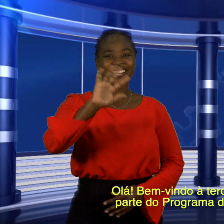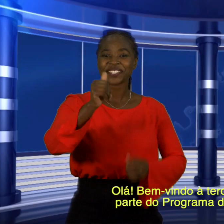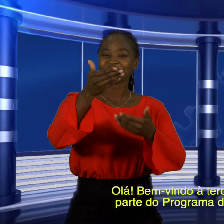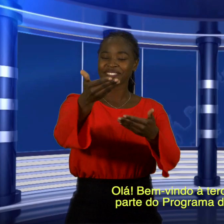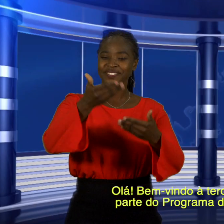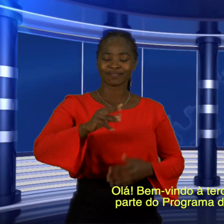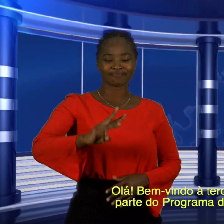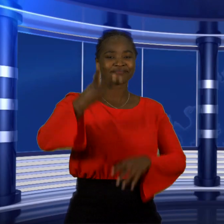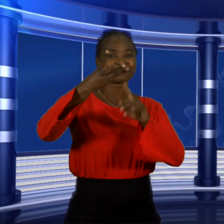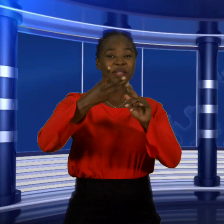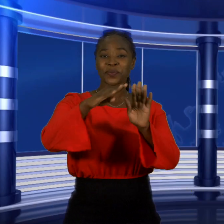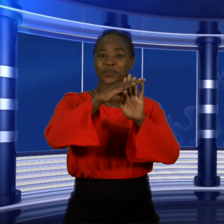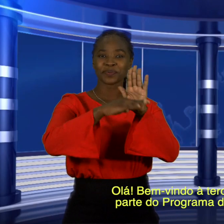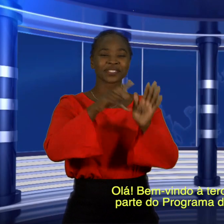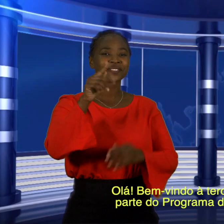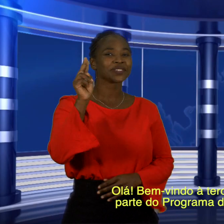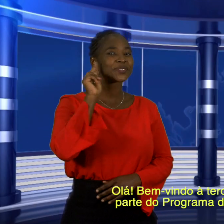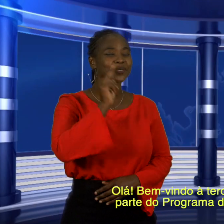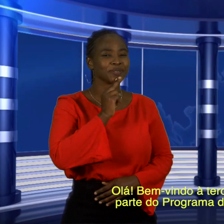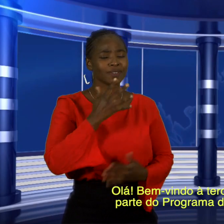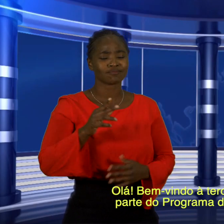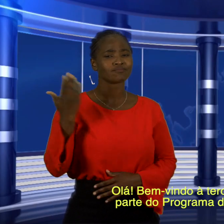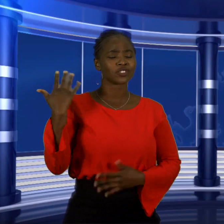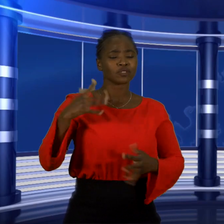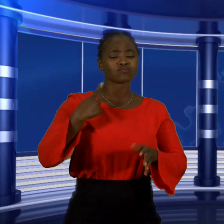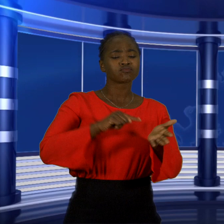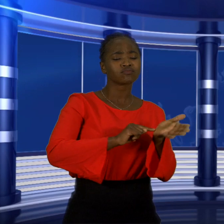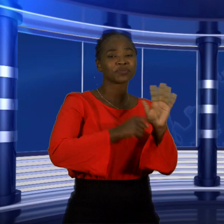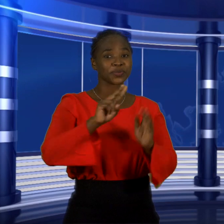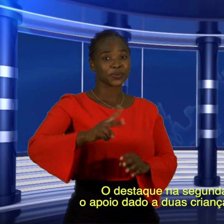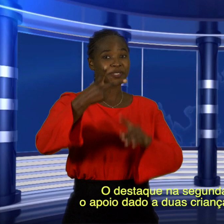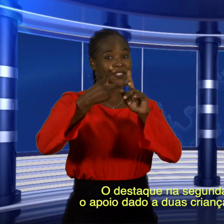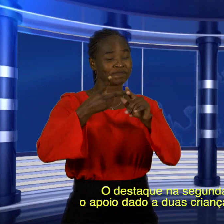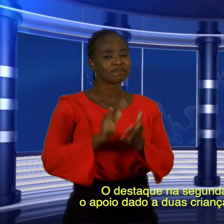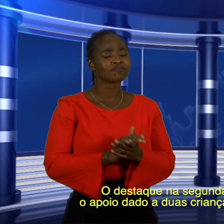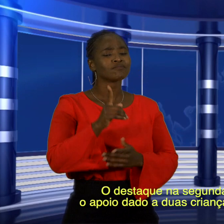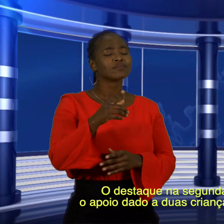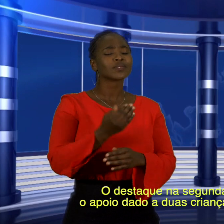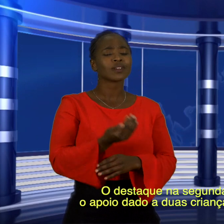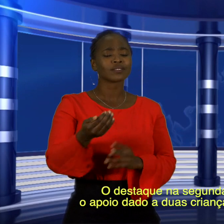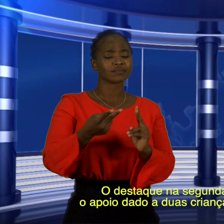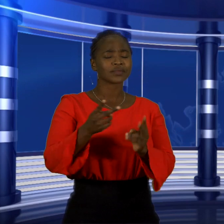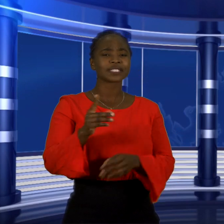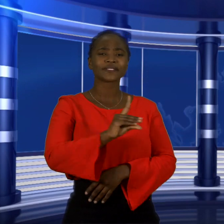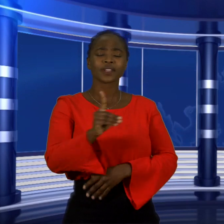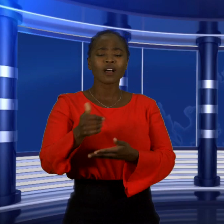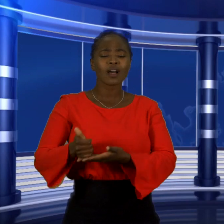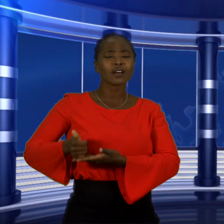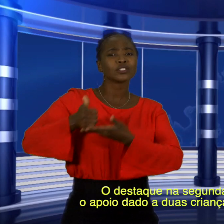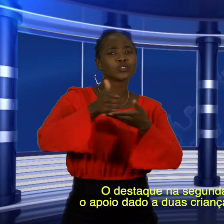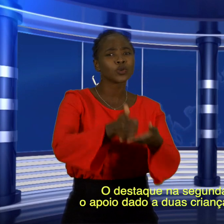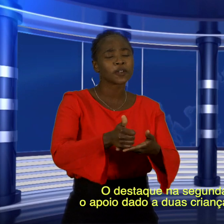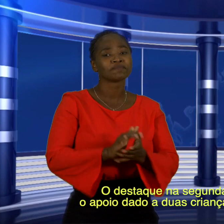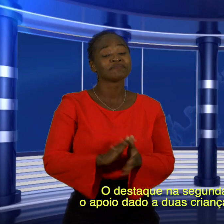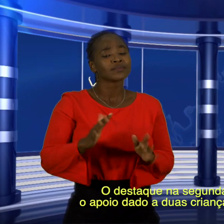Bem-vindo à terceira e última parte do programa da TV Surda. O destaque na segunda parte foi para o apoio